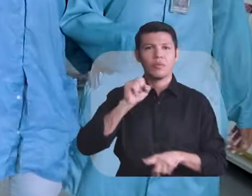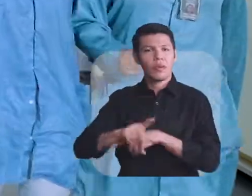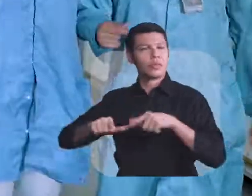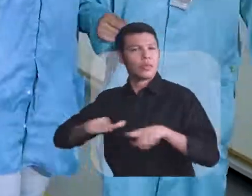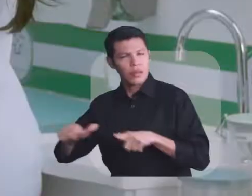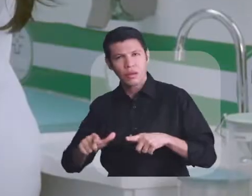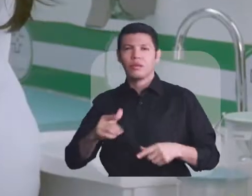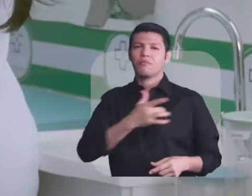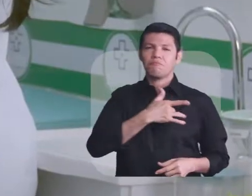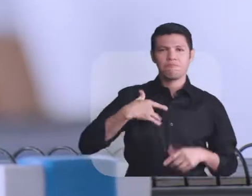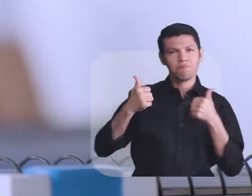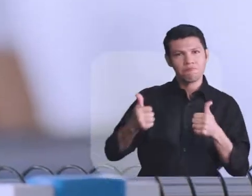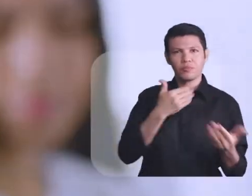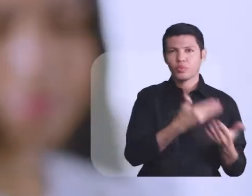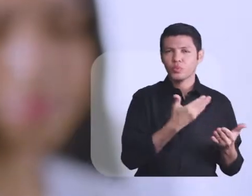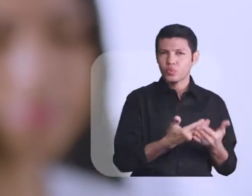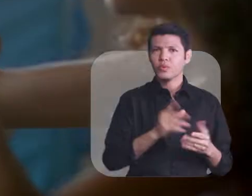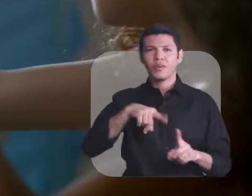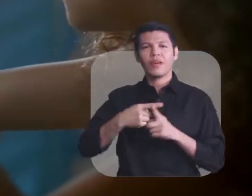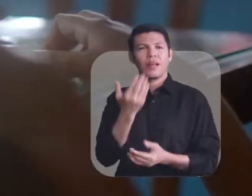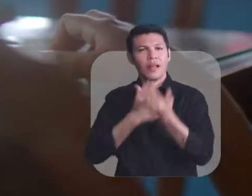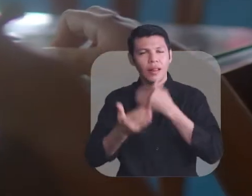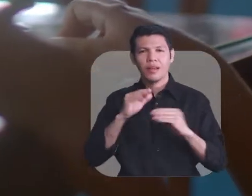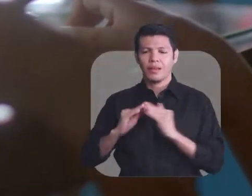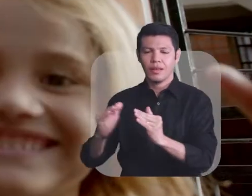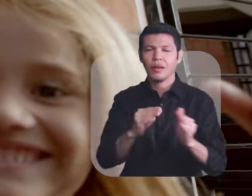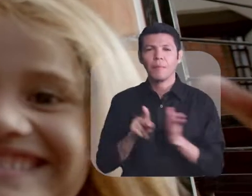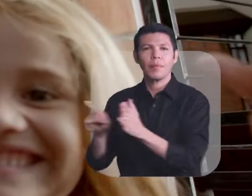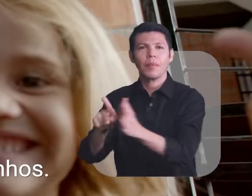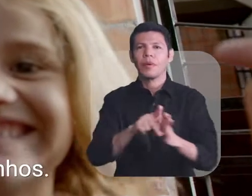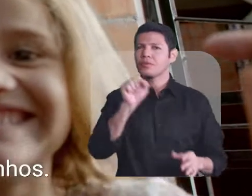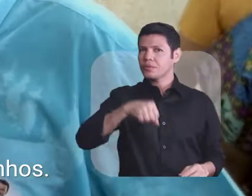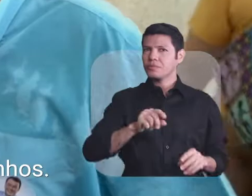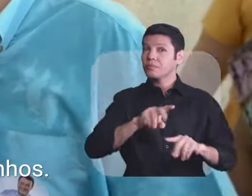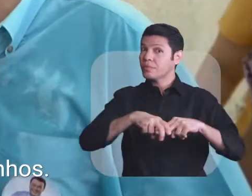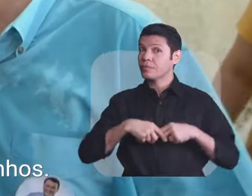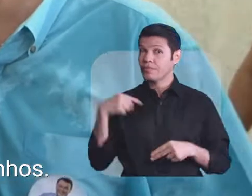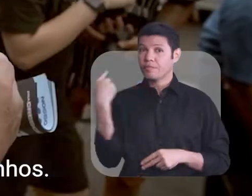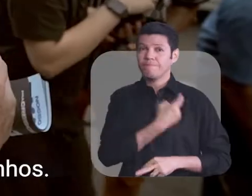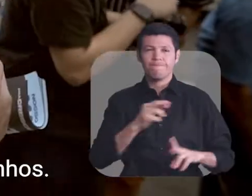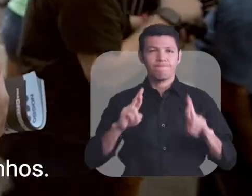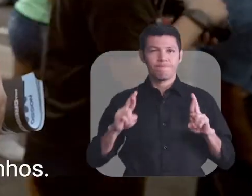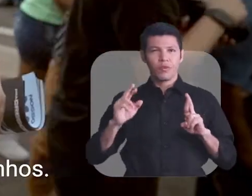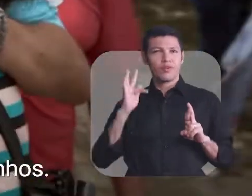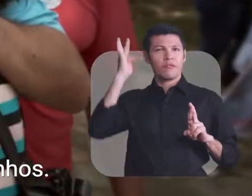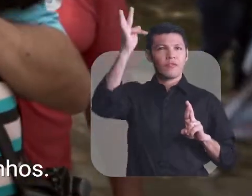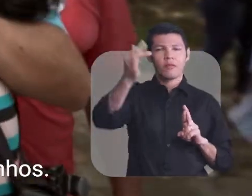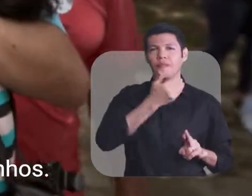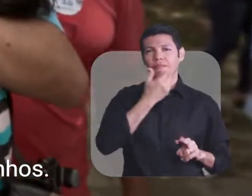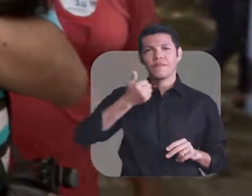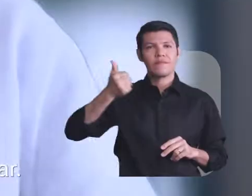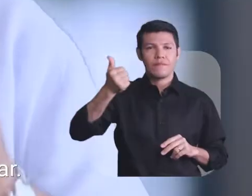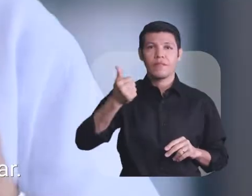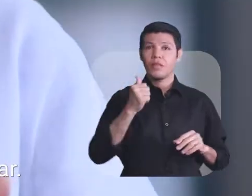com emprego, saúde, educação, alimentação e casa própria. Tudo isso com a esperança de realizar